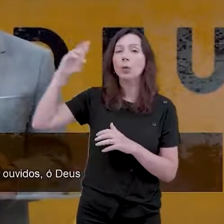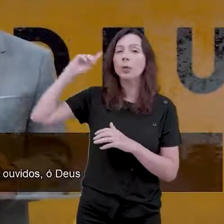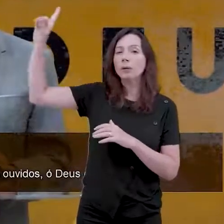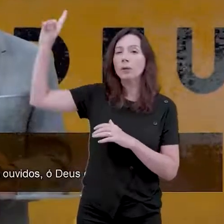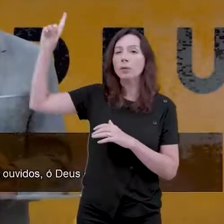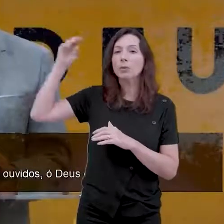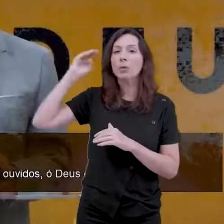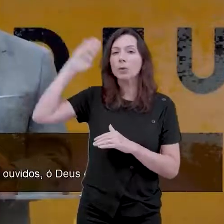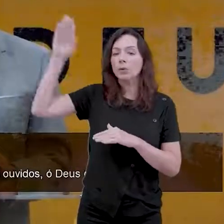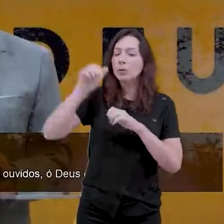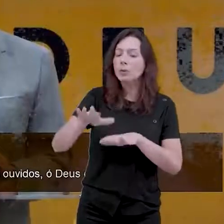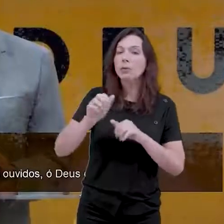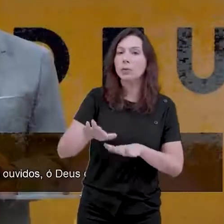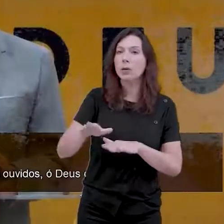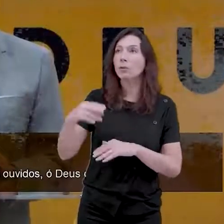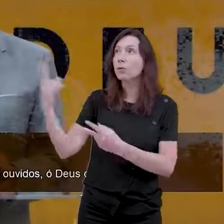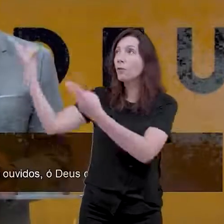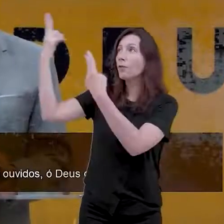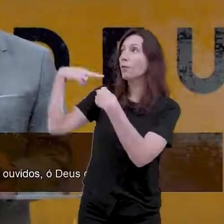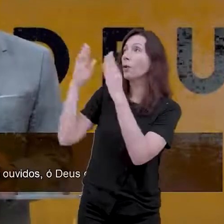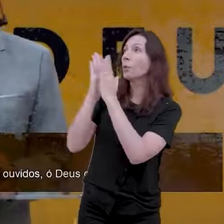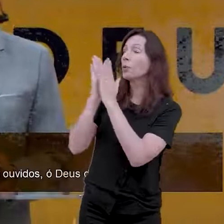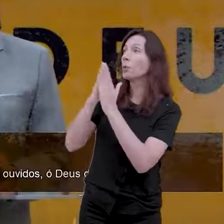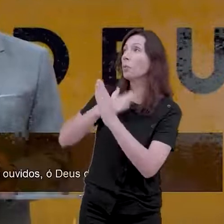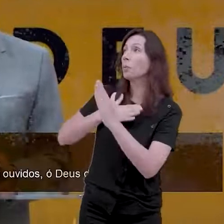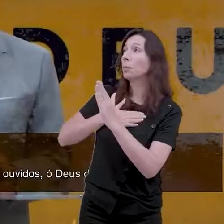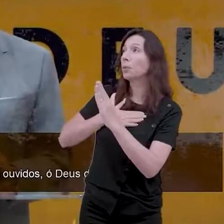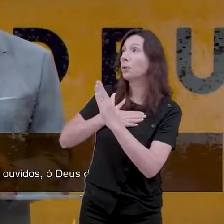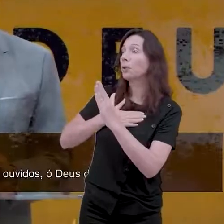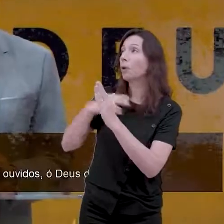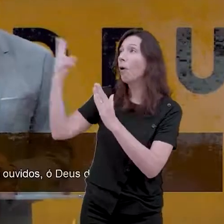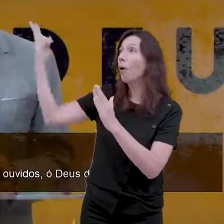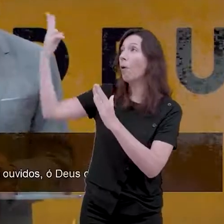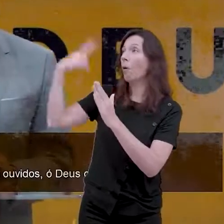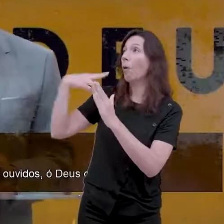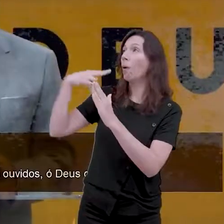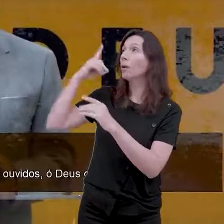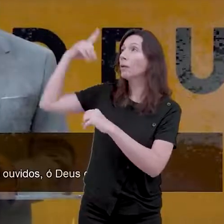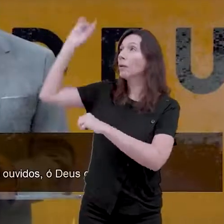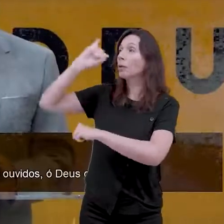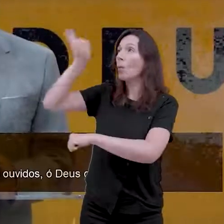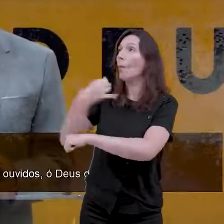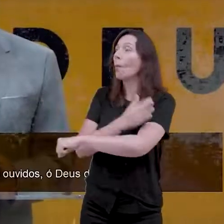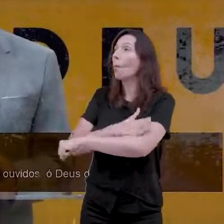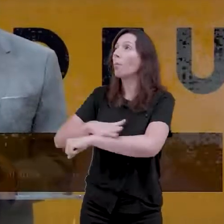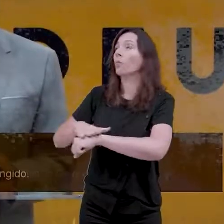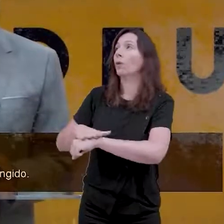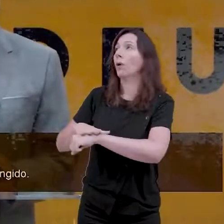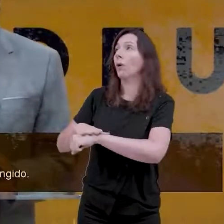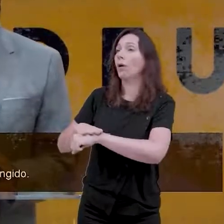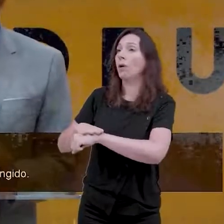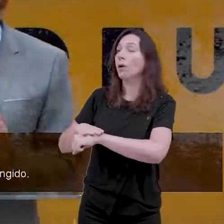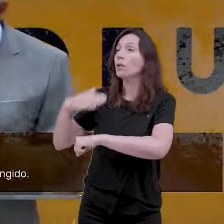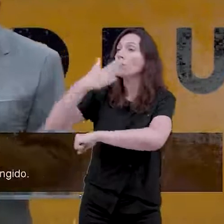exércitos, escuta minha oração. Presta ouvidos, ó Deus de Jacó. Olha, ó Deus,